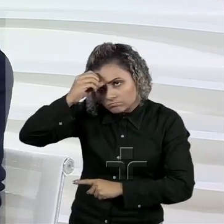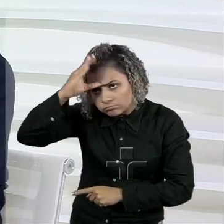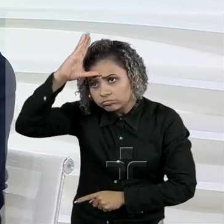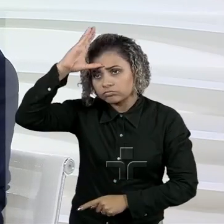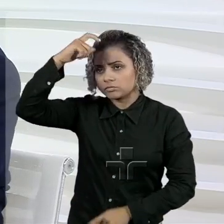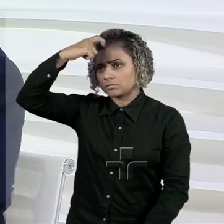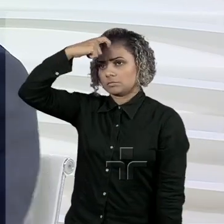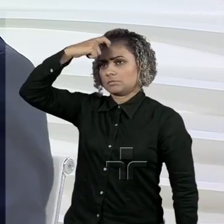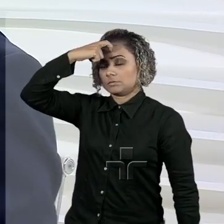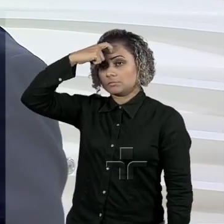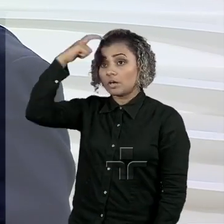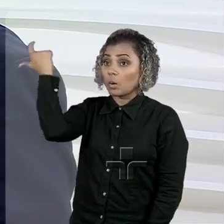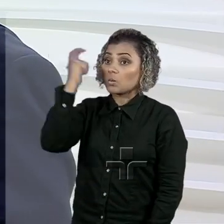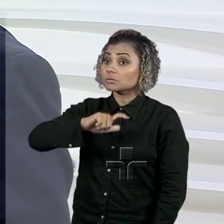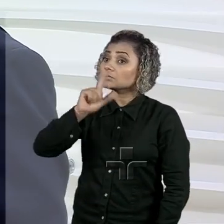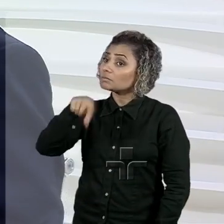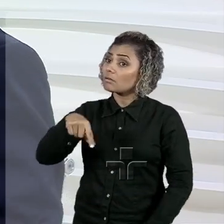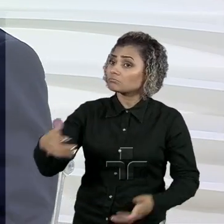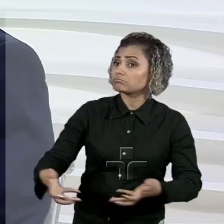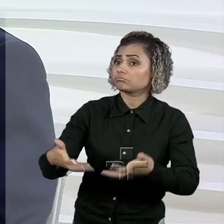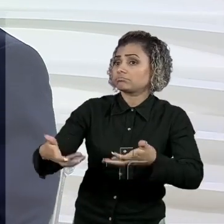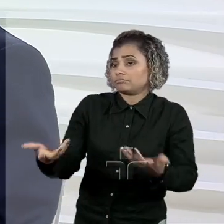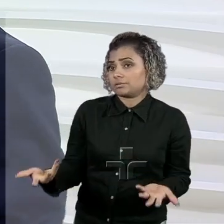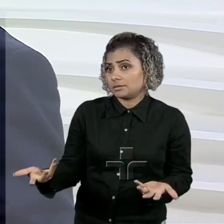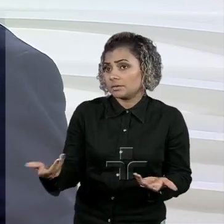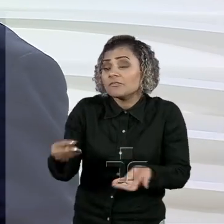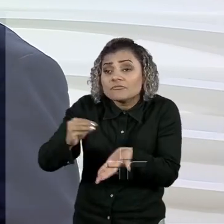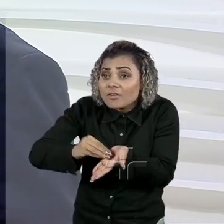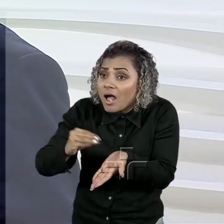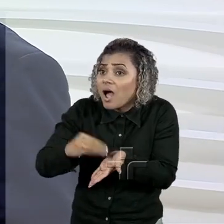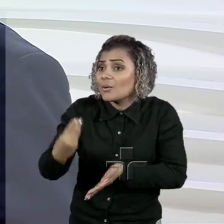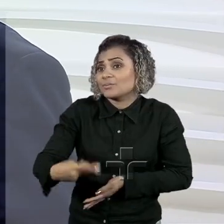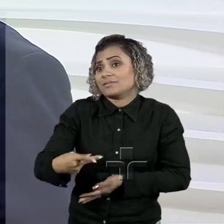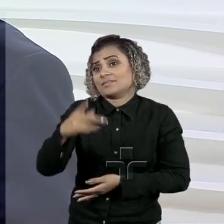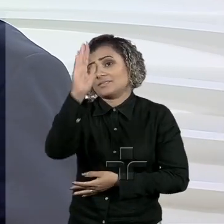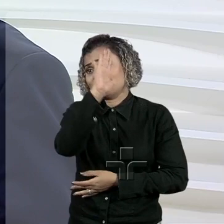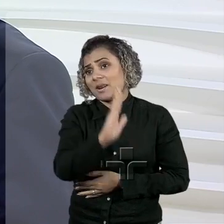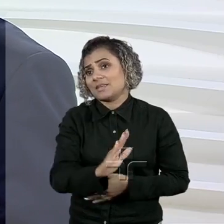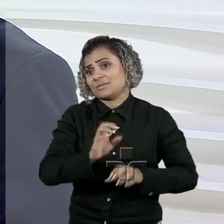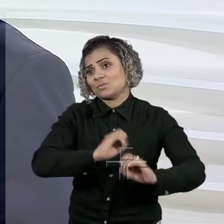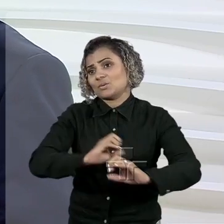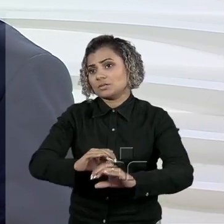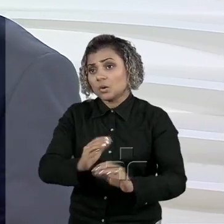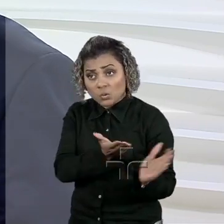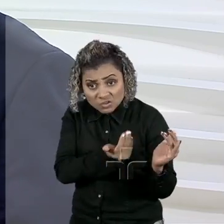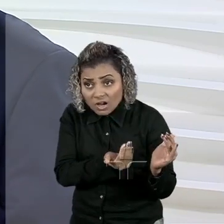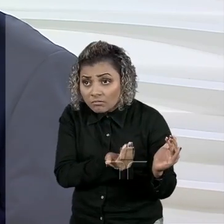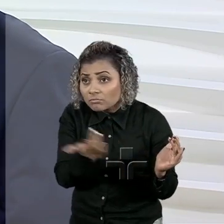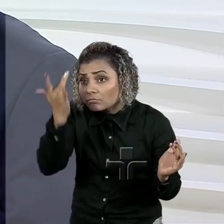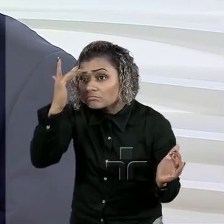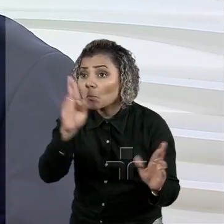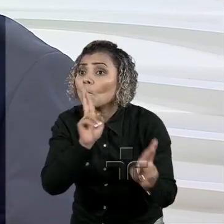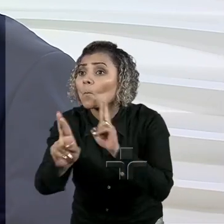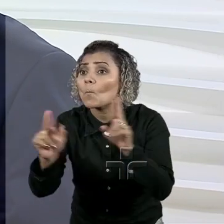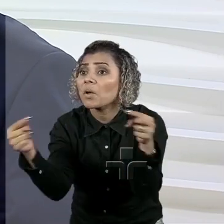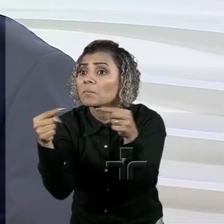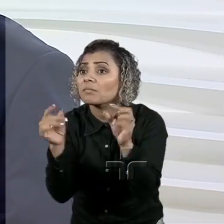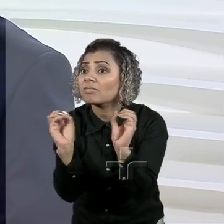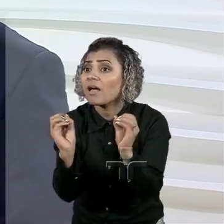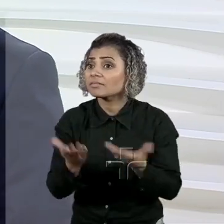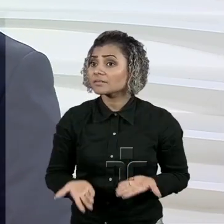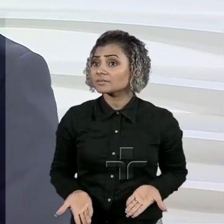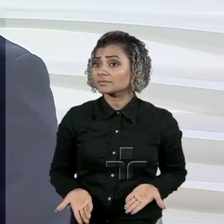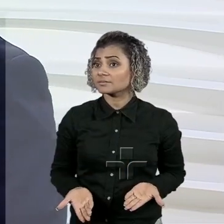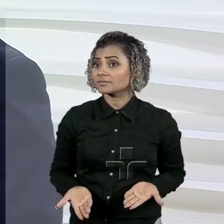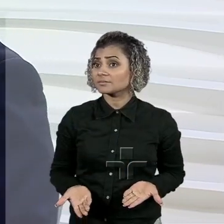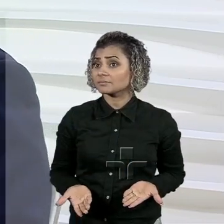e funcionam melhor com o engajamento. Nos falta isso na educação brasileira, o jovem não sabe responder e a gente muitas vezes não sabe.